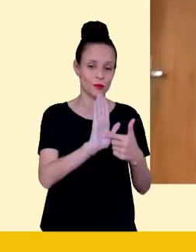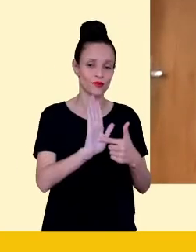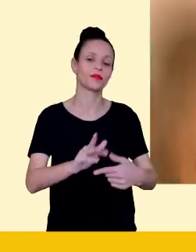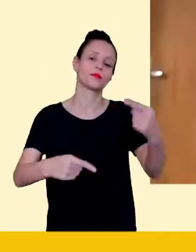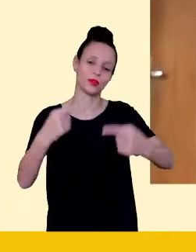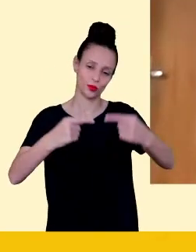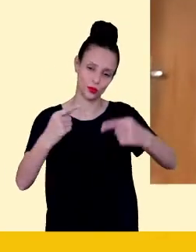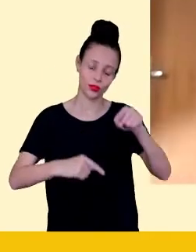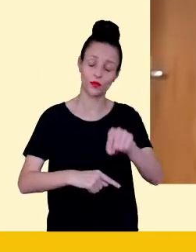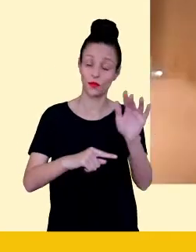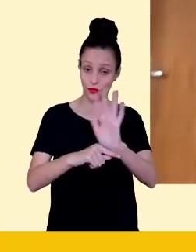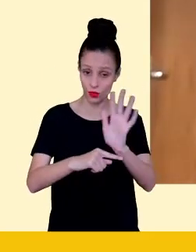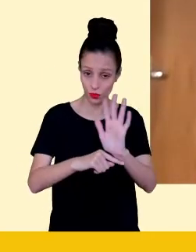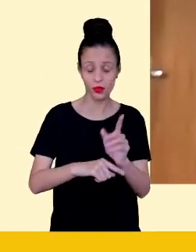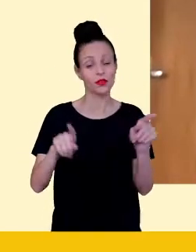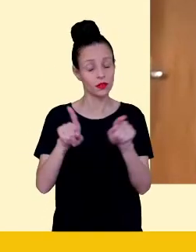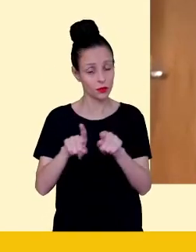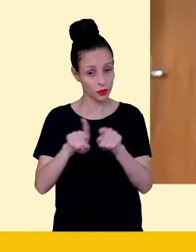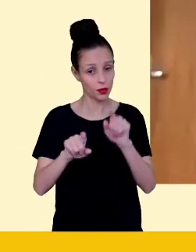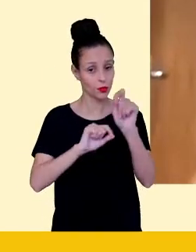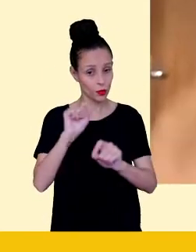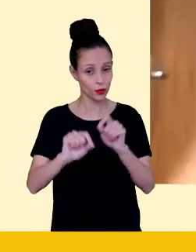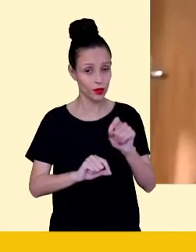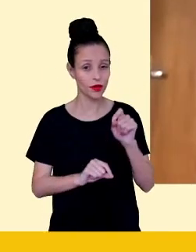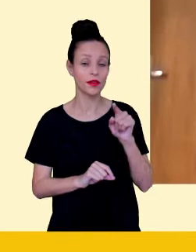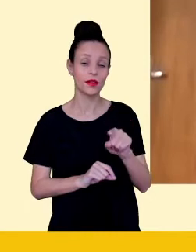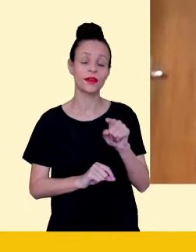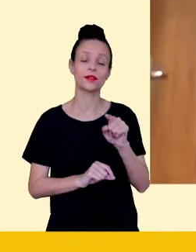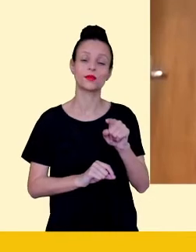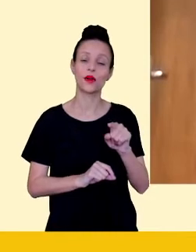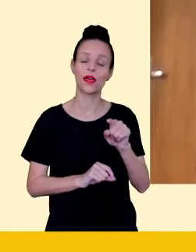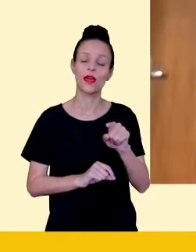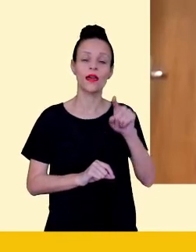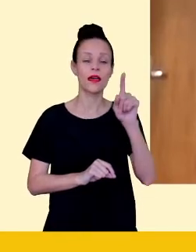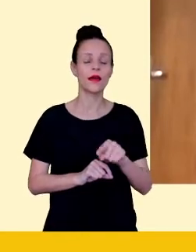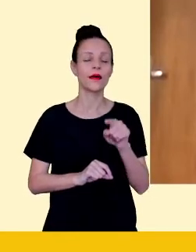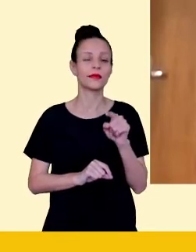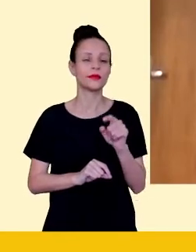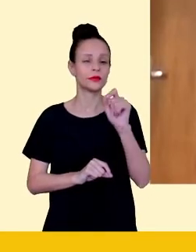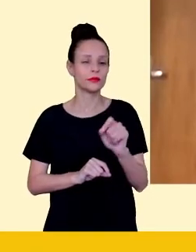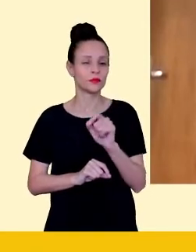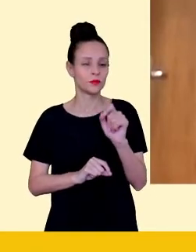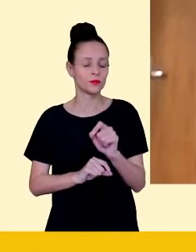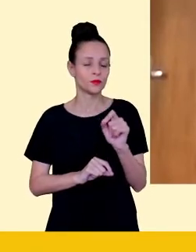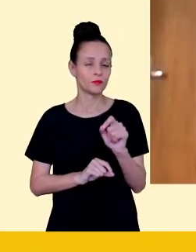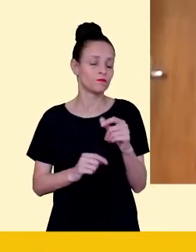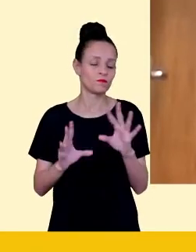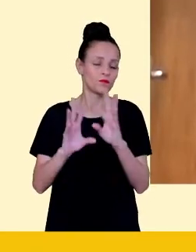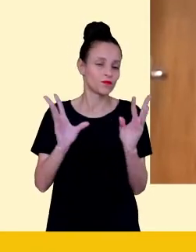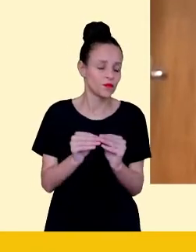forma, trazer para dentro da discussão do filme, e aí disso veio um pouco, acho que isso que você está chamando do olhar para o material veio um